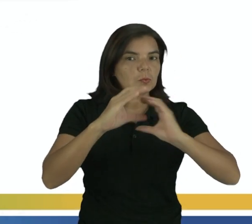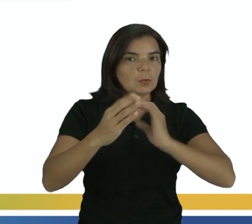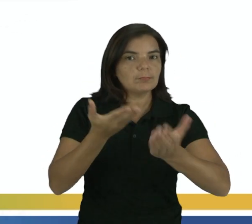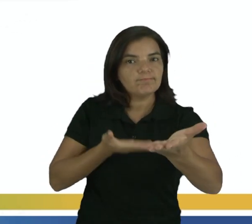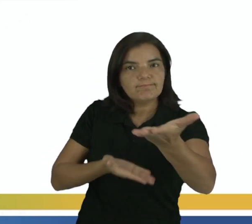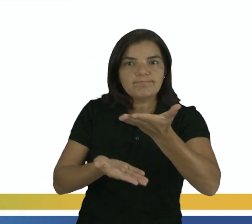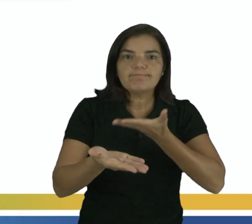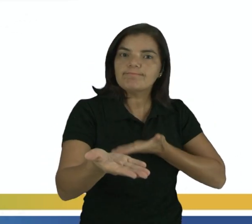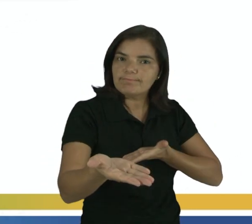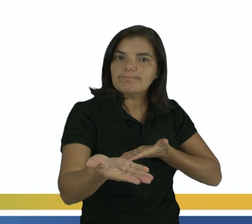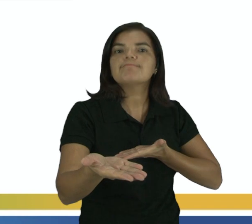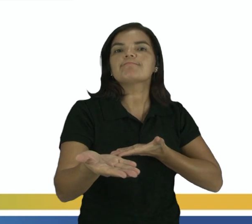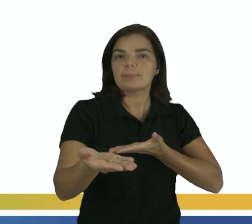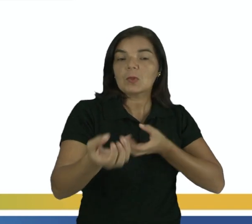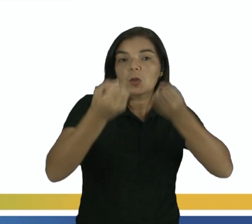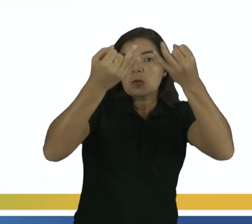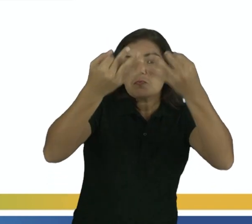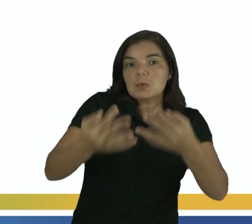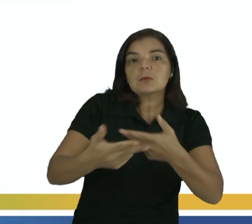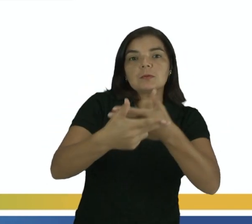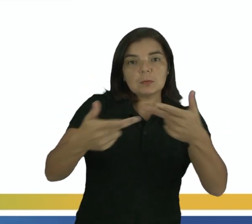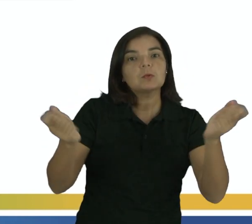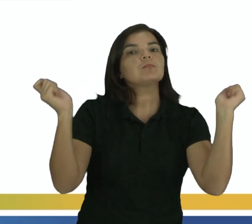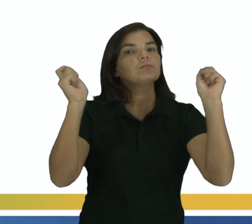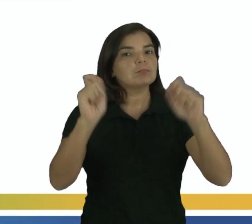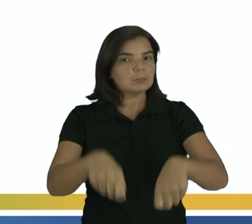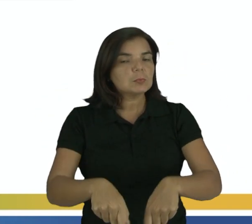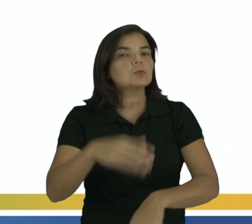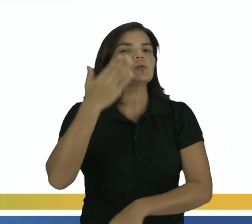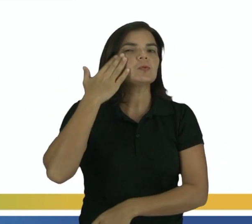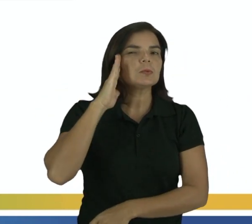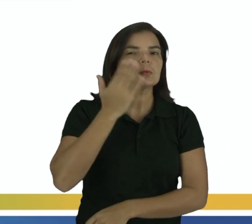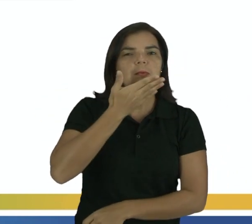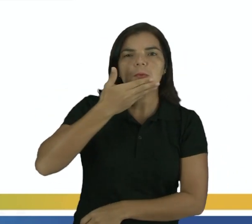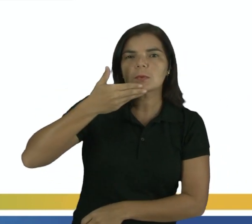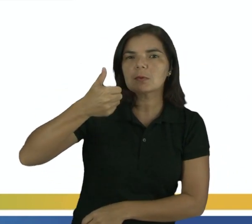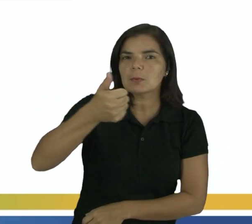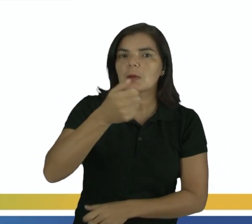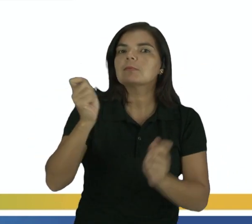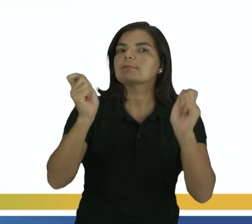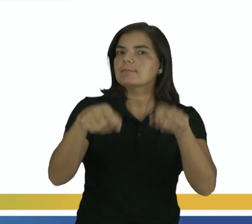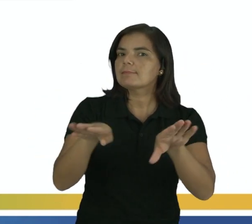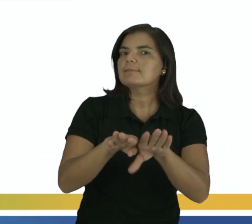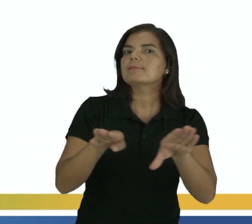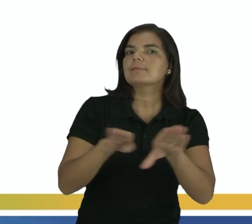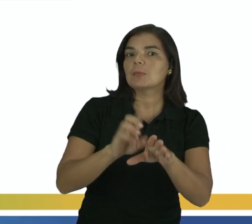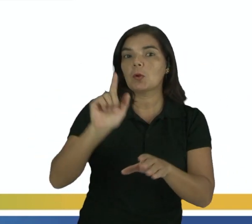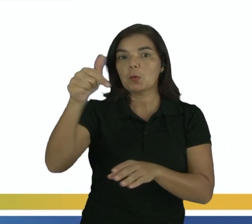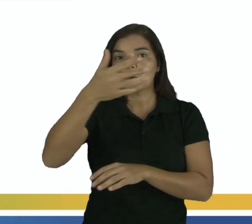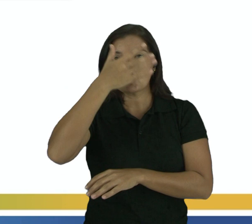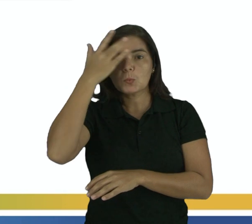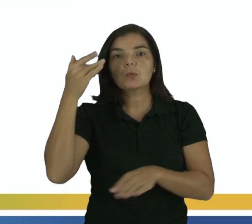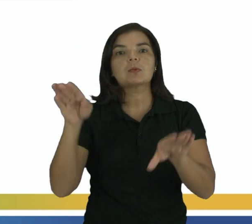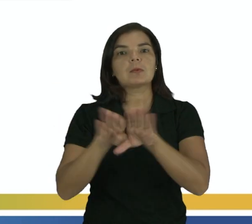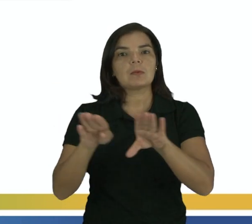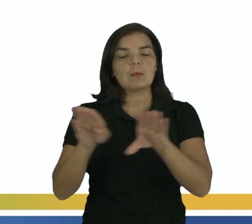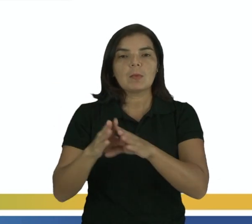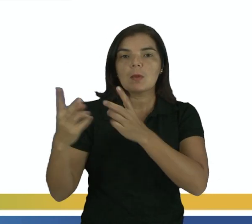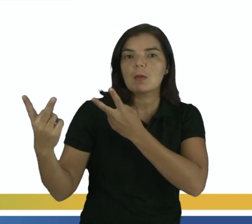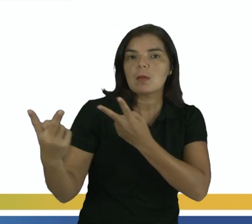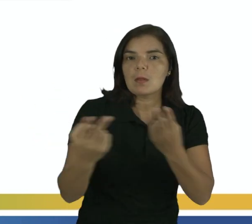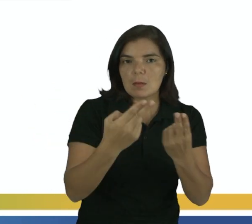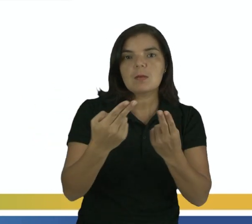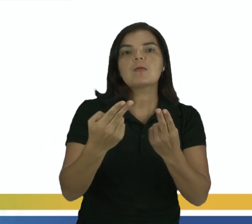dupla. Relatando um fato, somos capazes de compreendê-lo melhor e possibilitarmos que outras pessoas também tenham